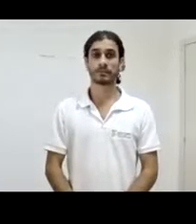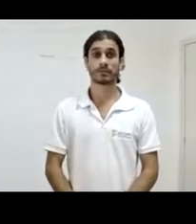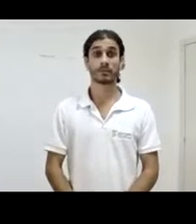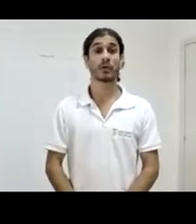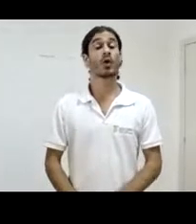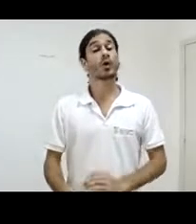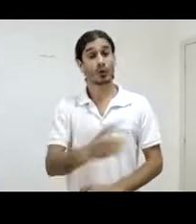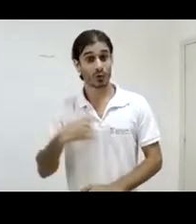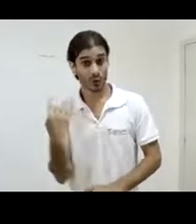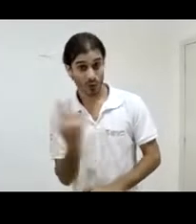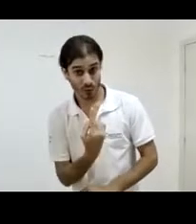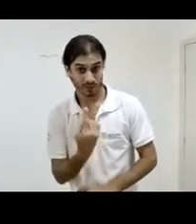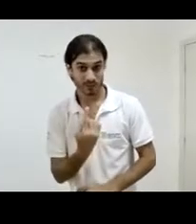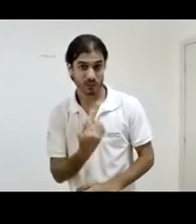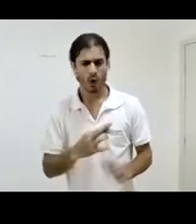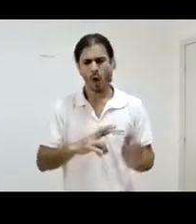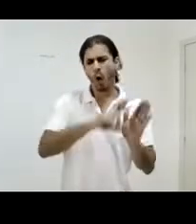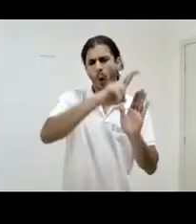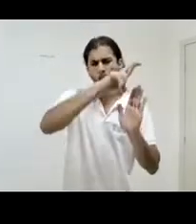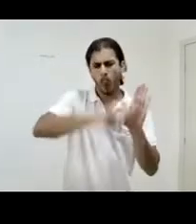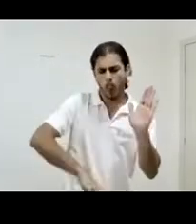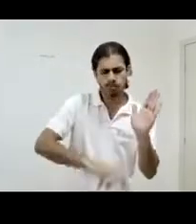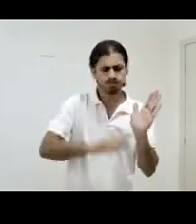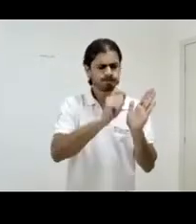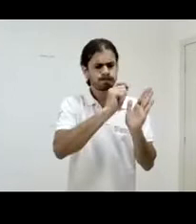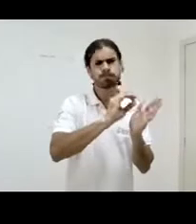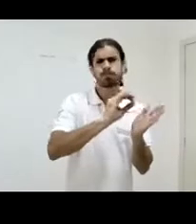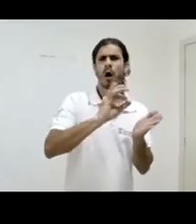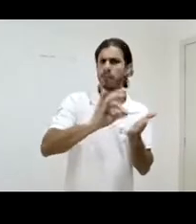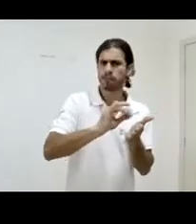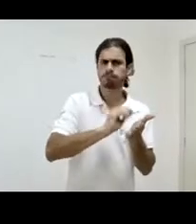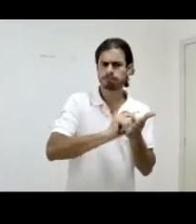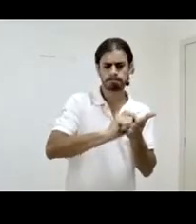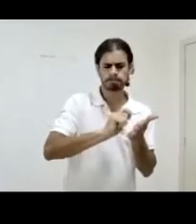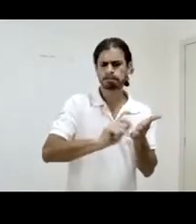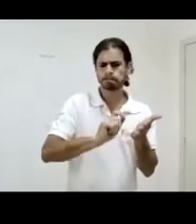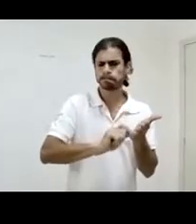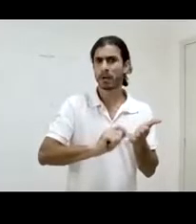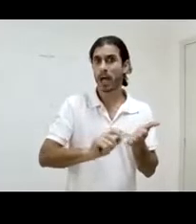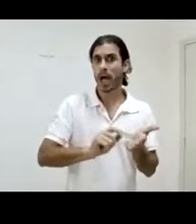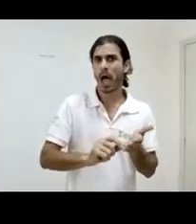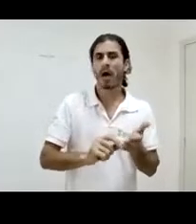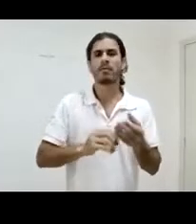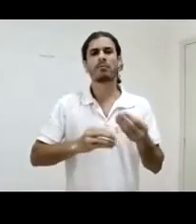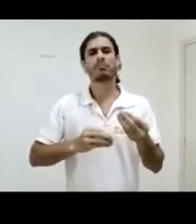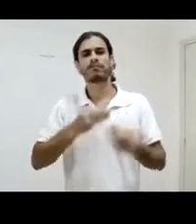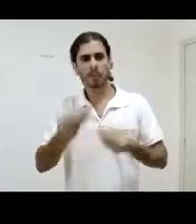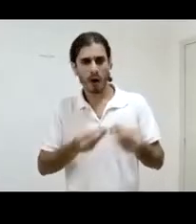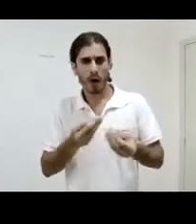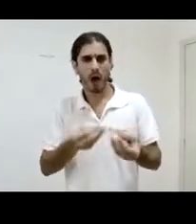Forms mesmo para os 22 bibliotecários dos 22 campus do IFES. E esse